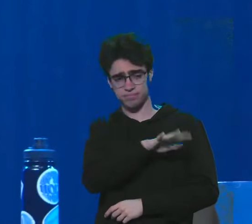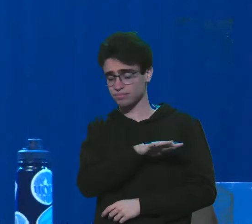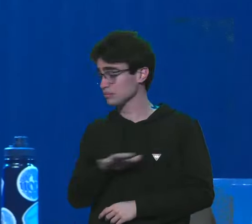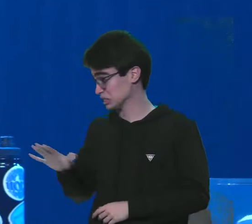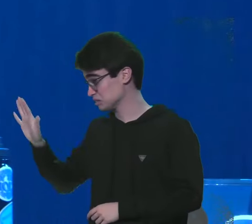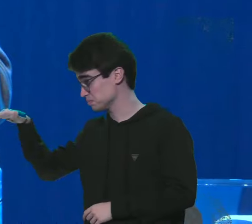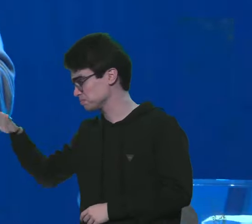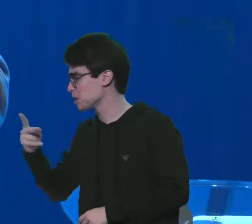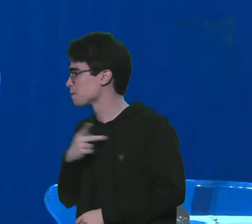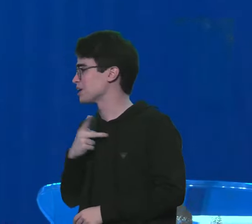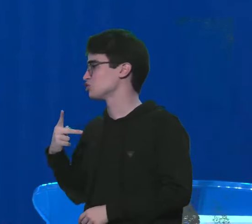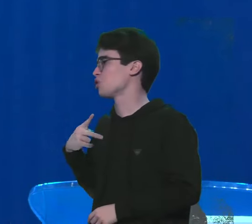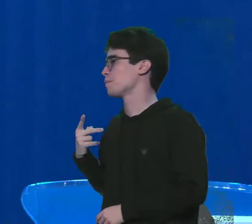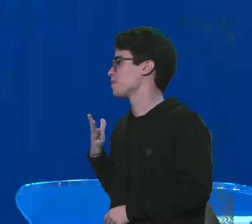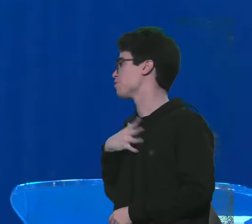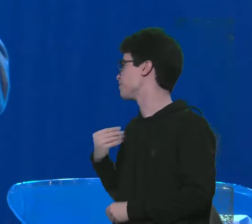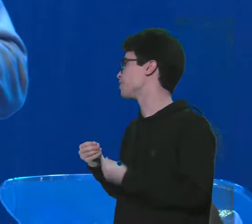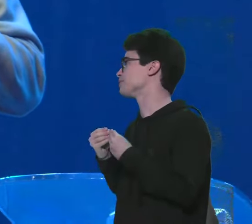não dá mais.